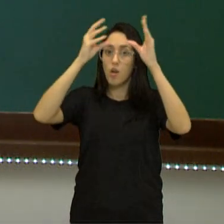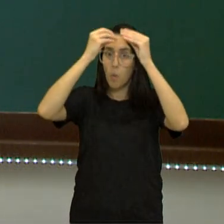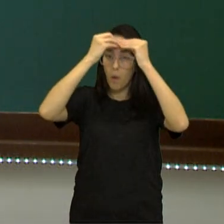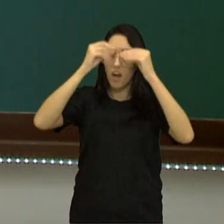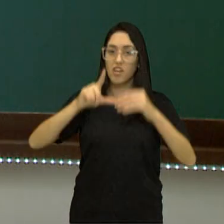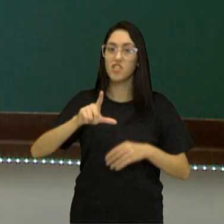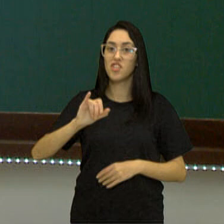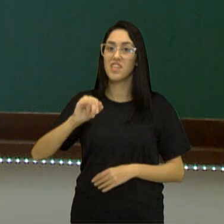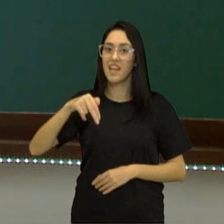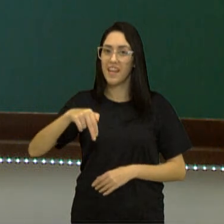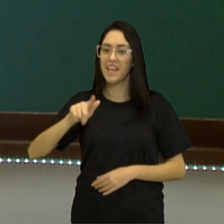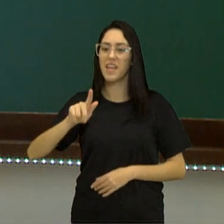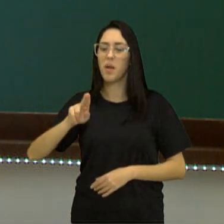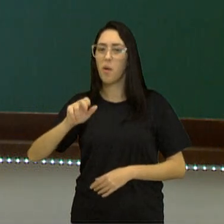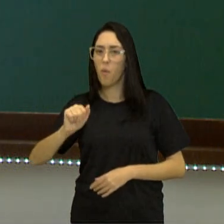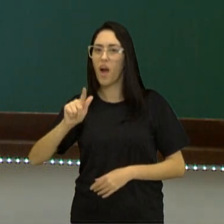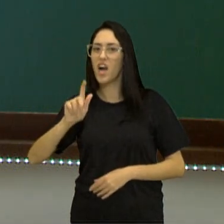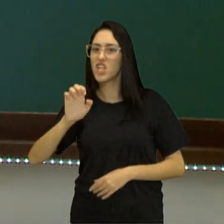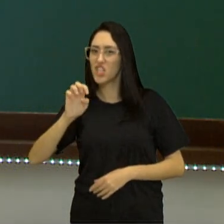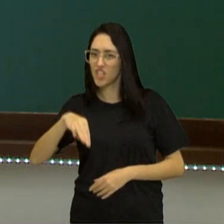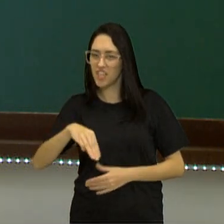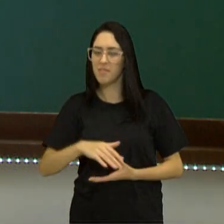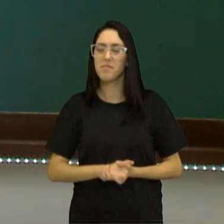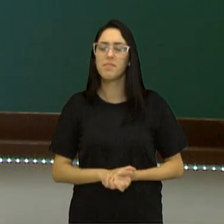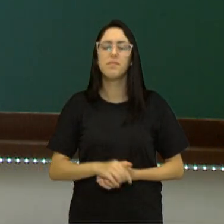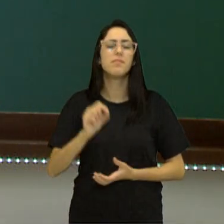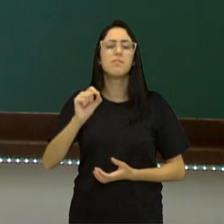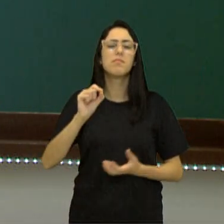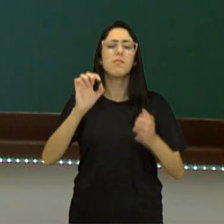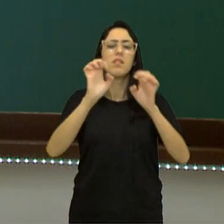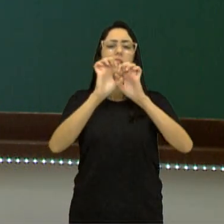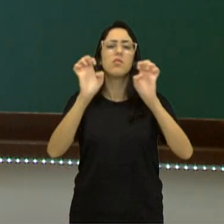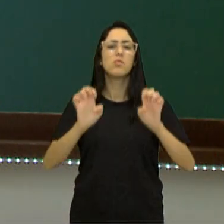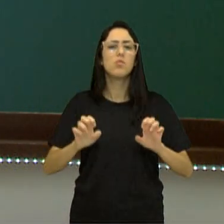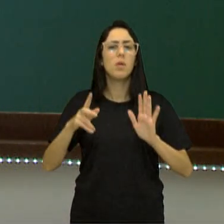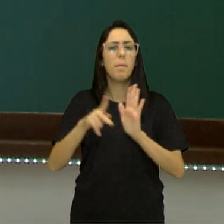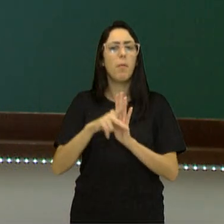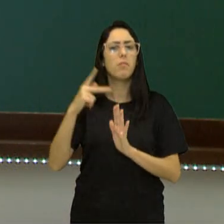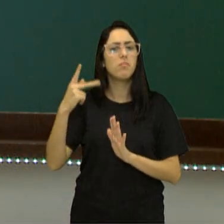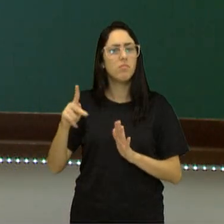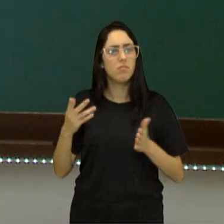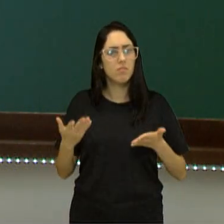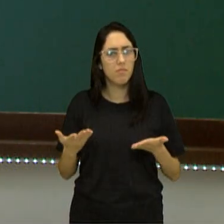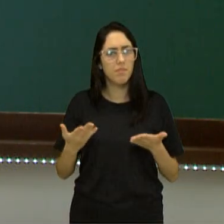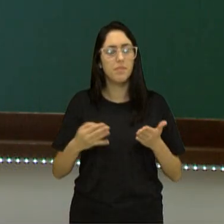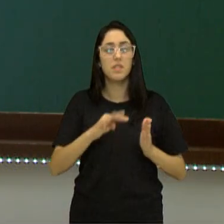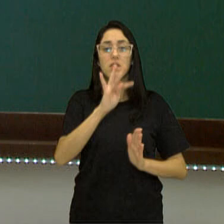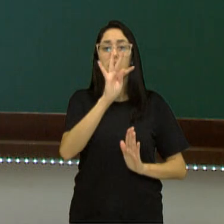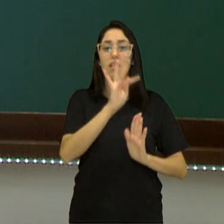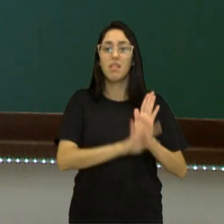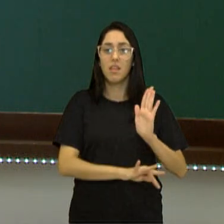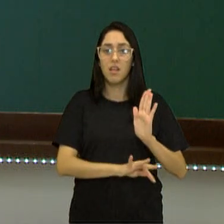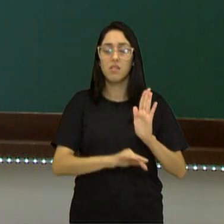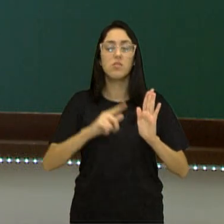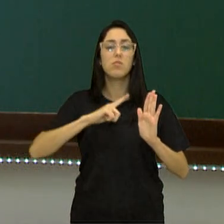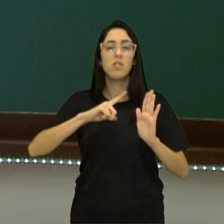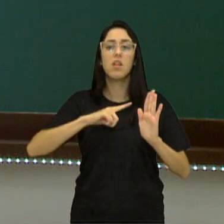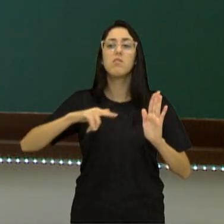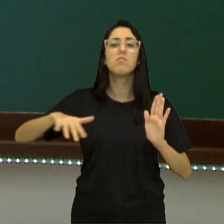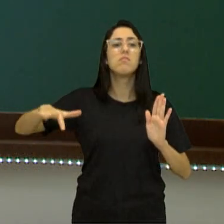linguagem. Qual é a estrutura do verbete? E o texto vai circular